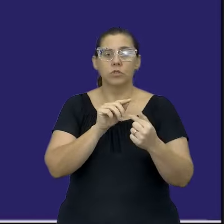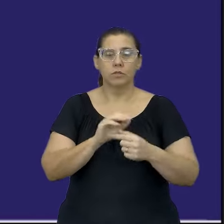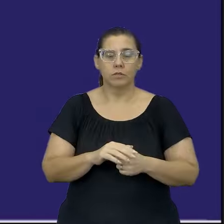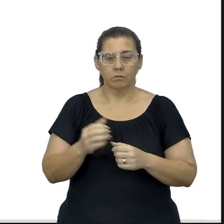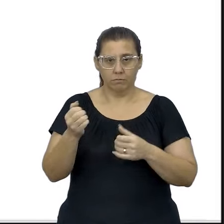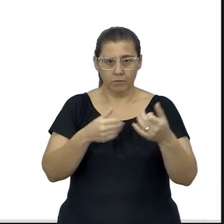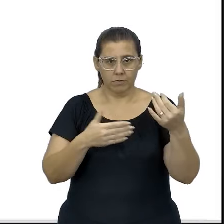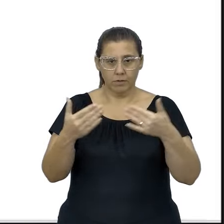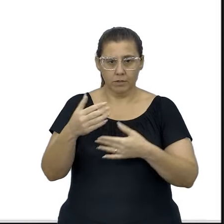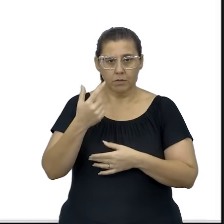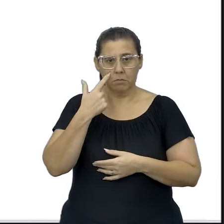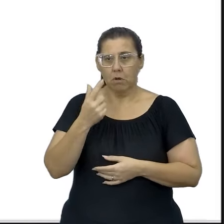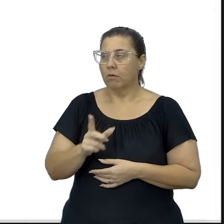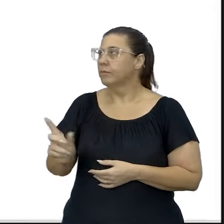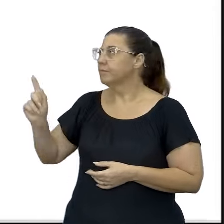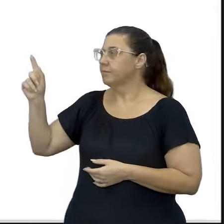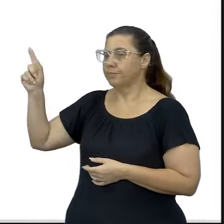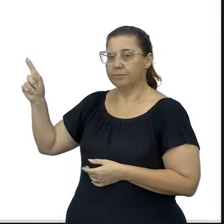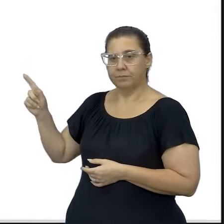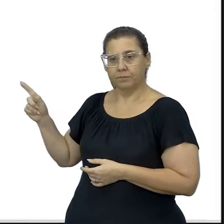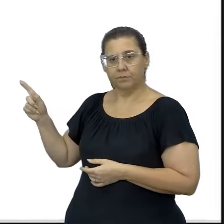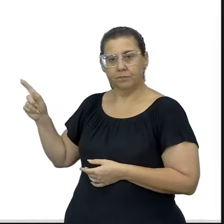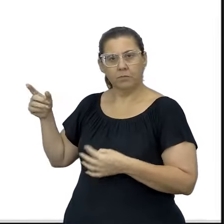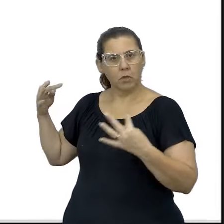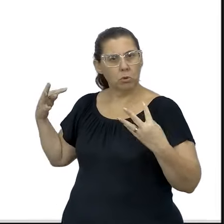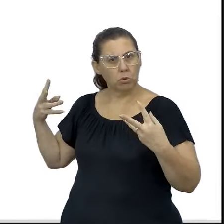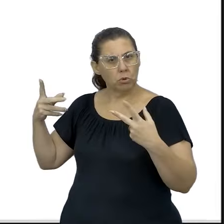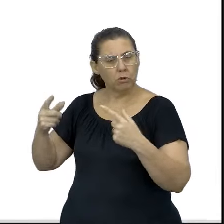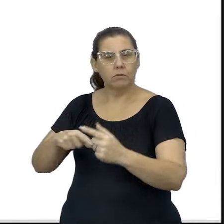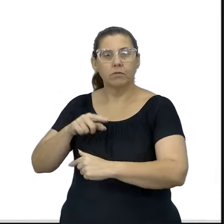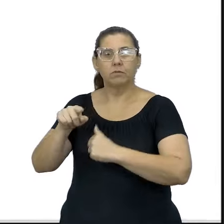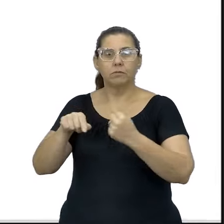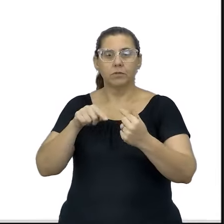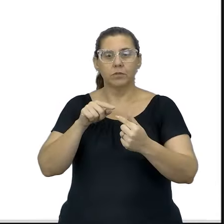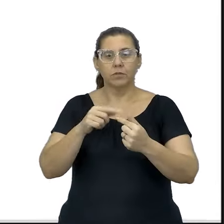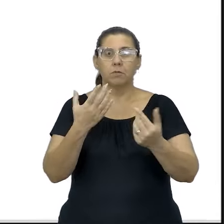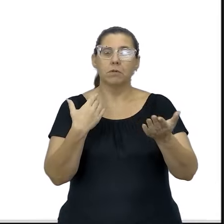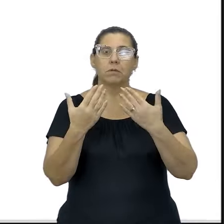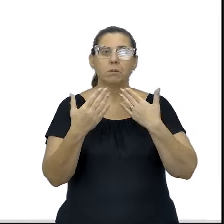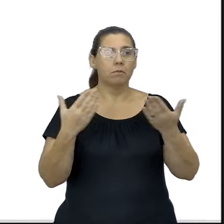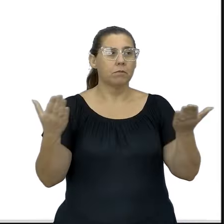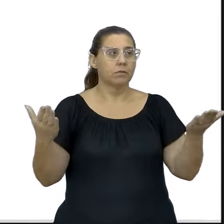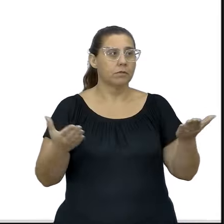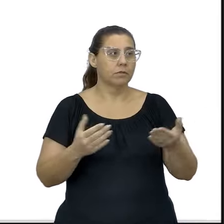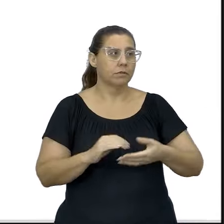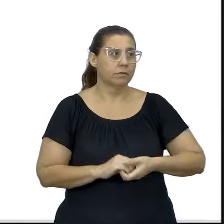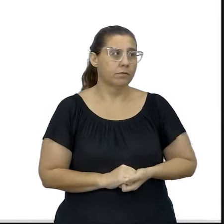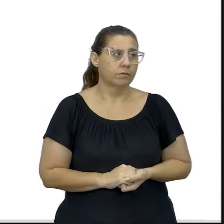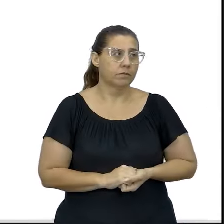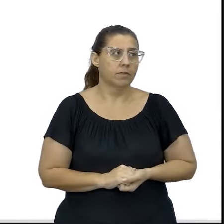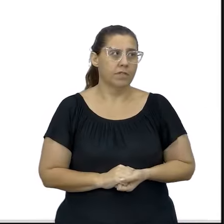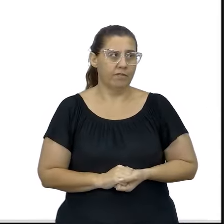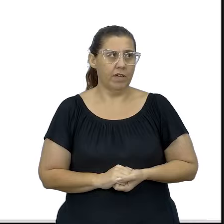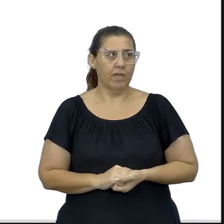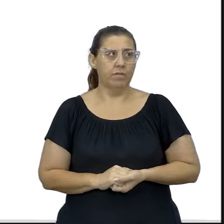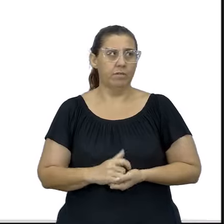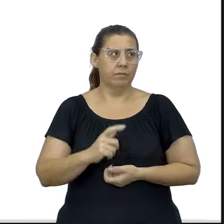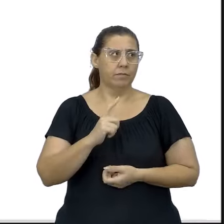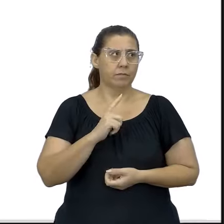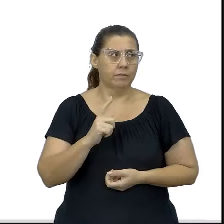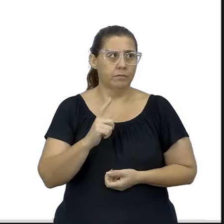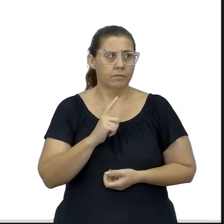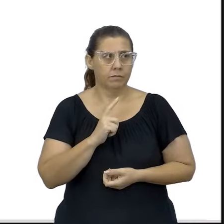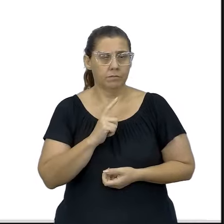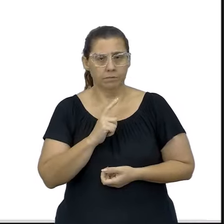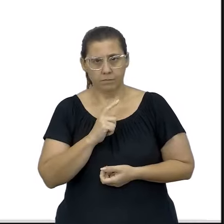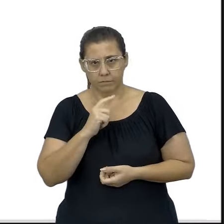próximo slide, eu trago para vocês todos os objetivos da nossa conversa de hoje. Para iniciar, então, a